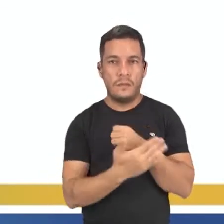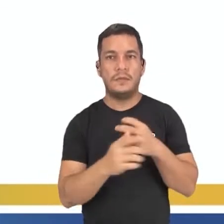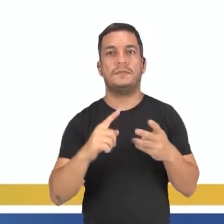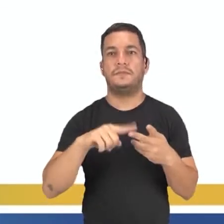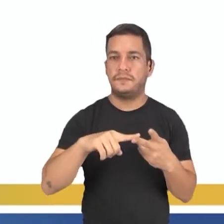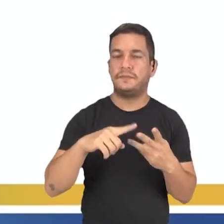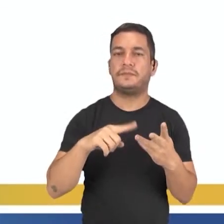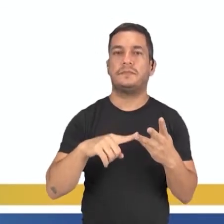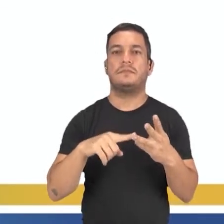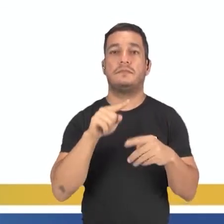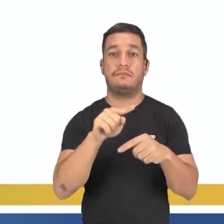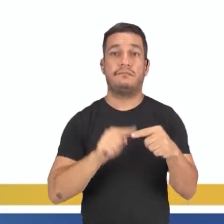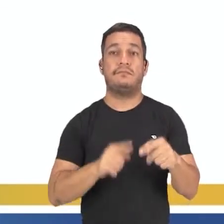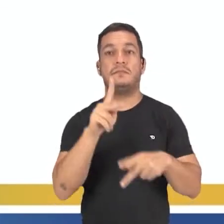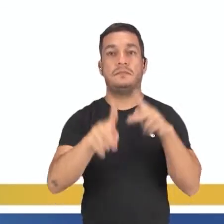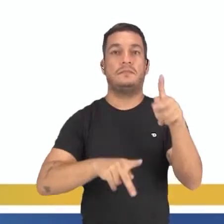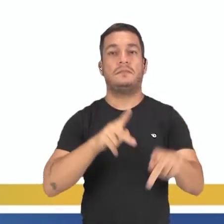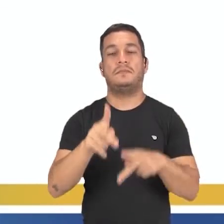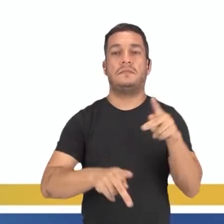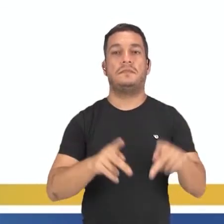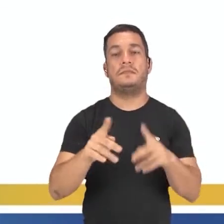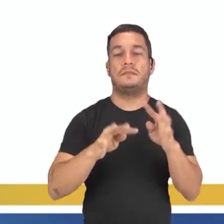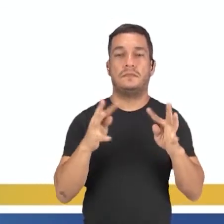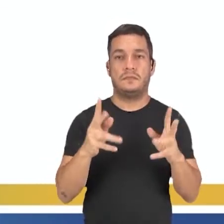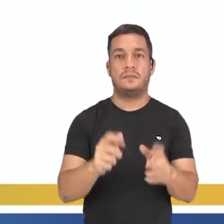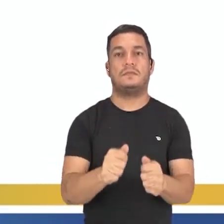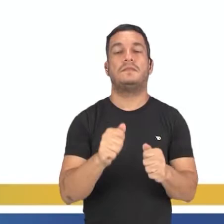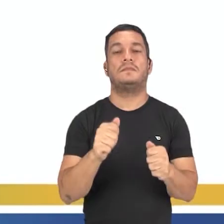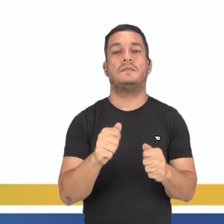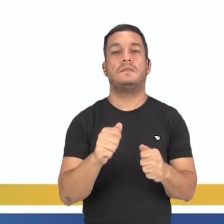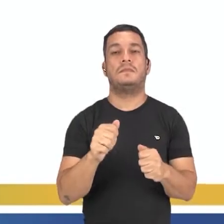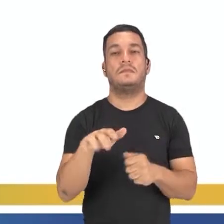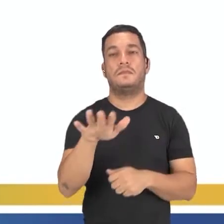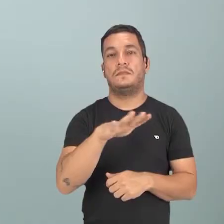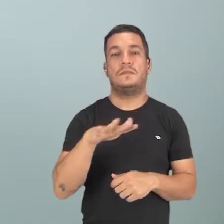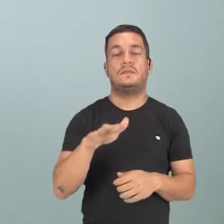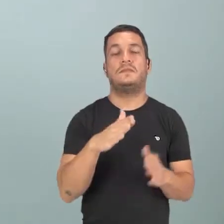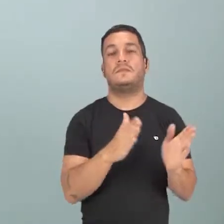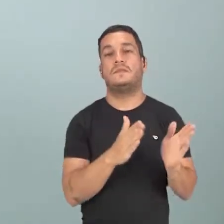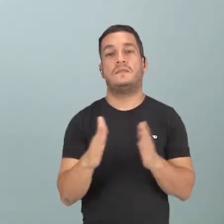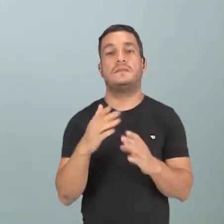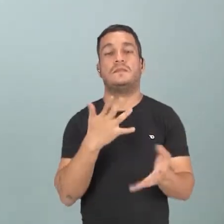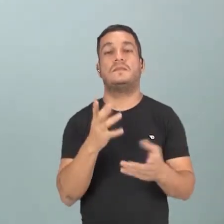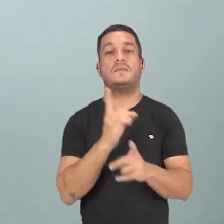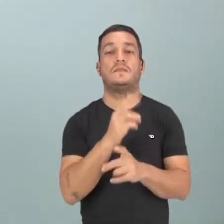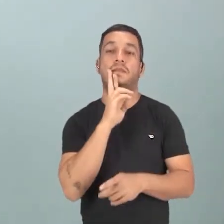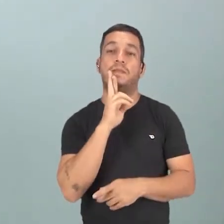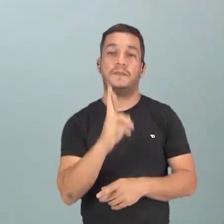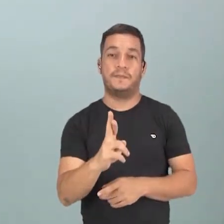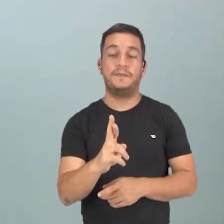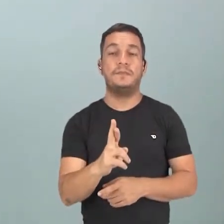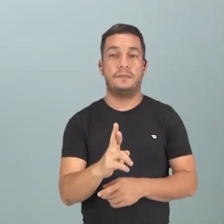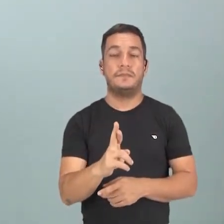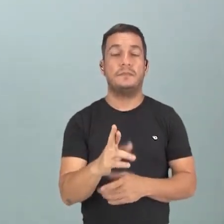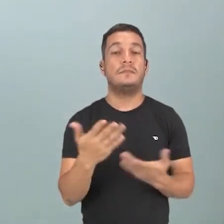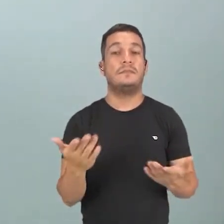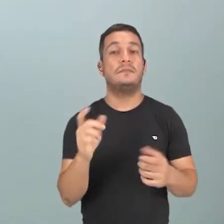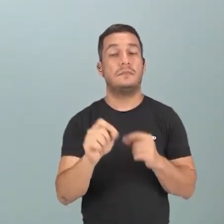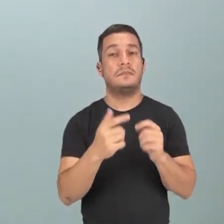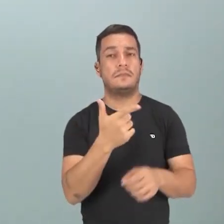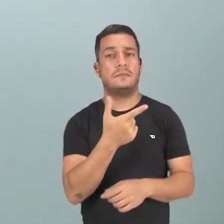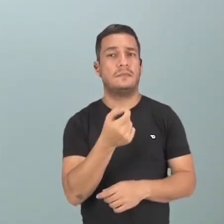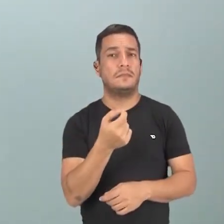dentro. Dividido pela população total naquele período que você quer encontrar essa resposta. Que período é esse? É